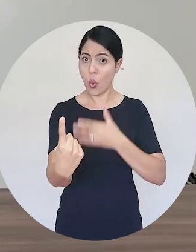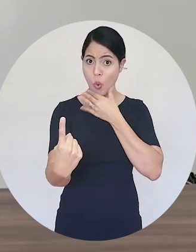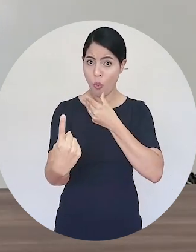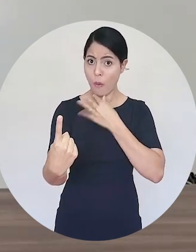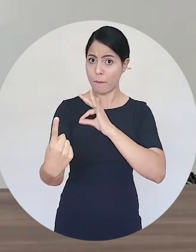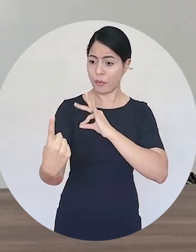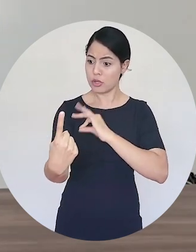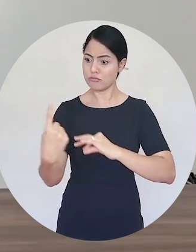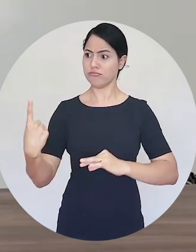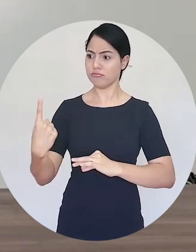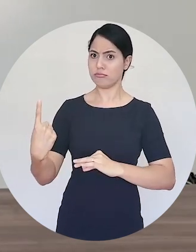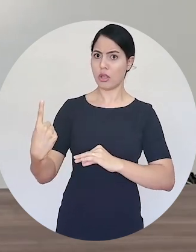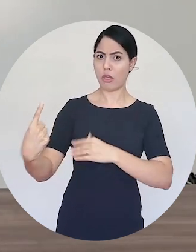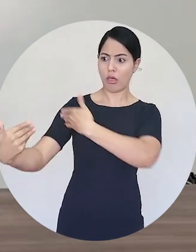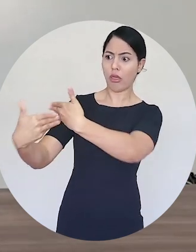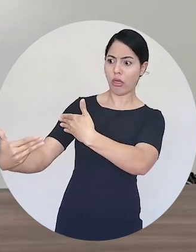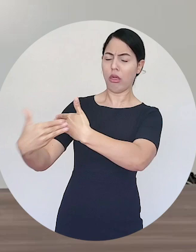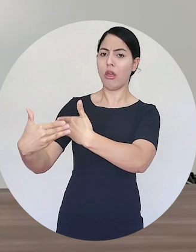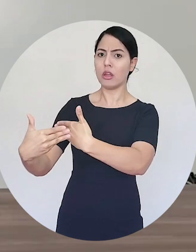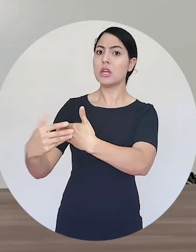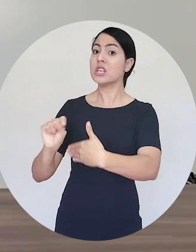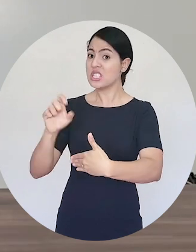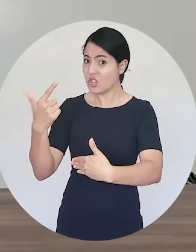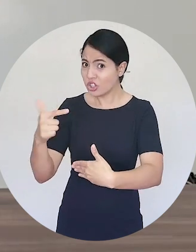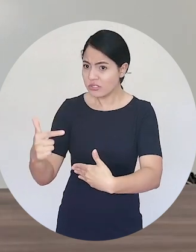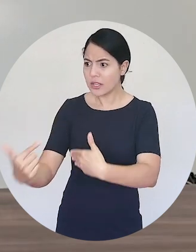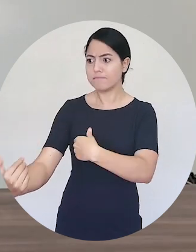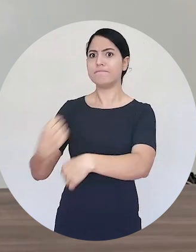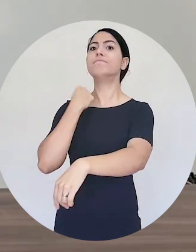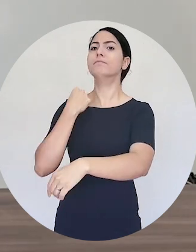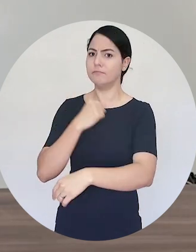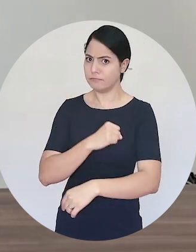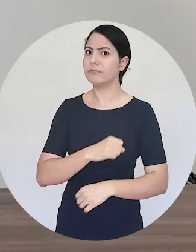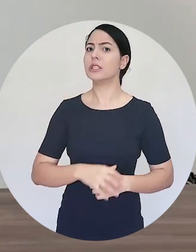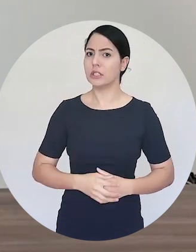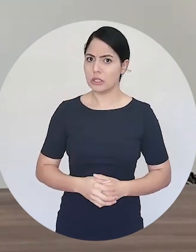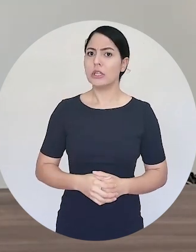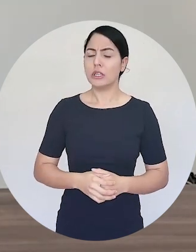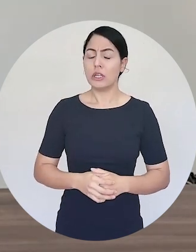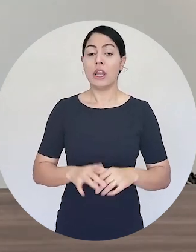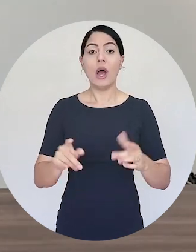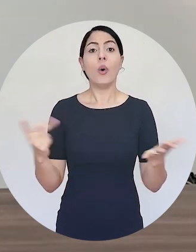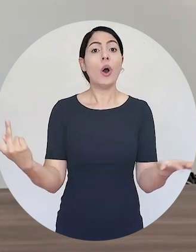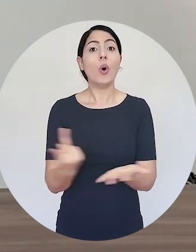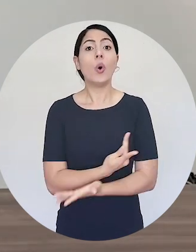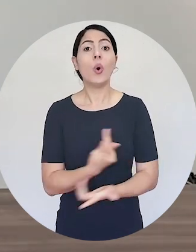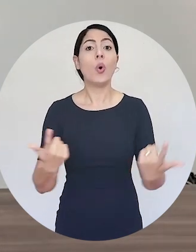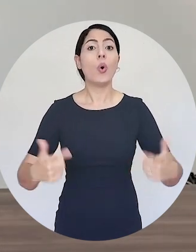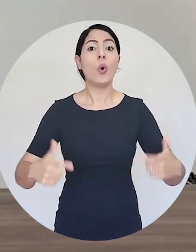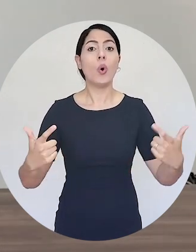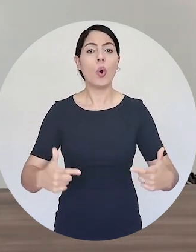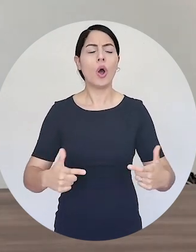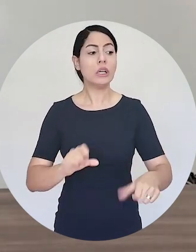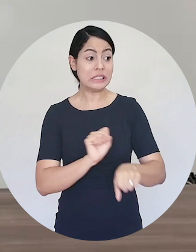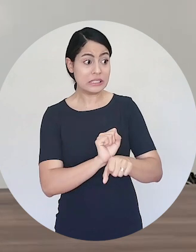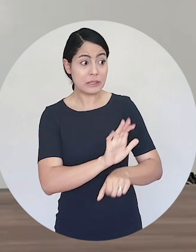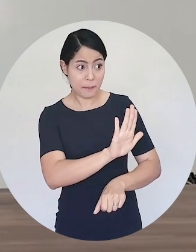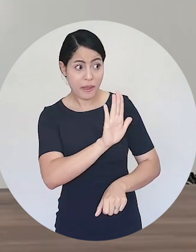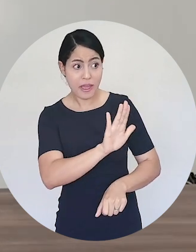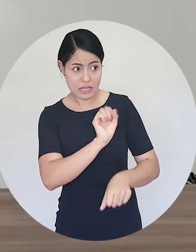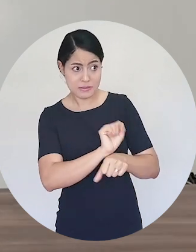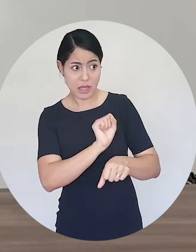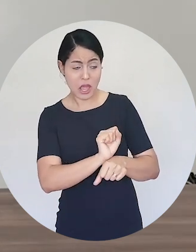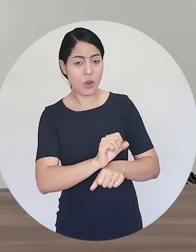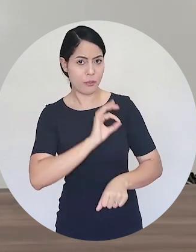tinha um policial no meio da gente. Nesse momento o policial me retirou da central de polícia, me deixou do lado de fora e fez: "Aguarda aí